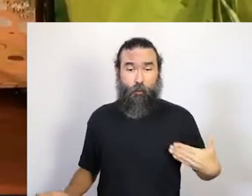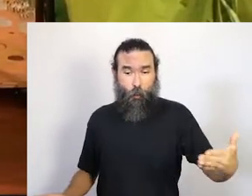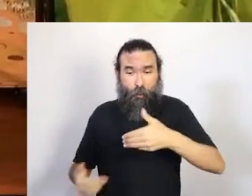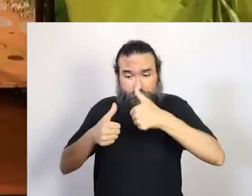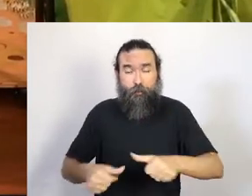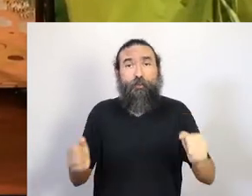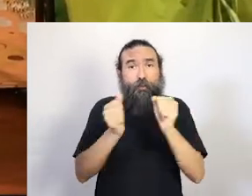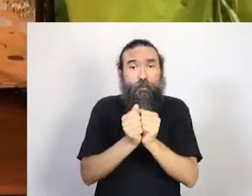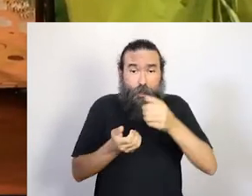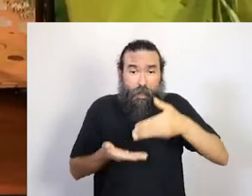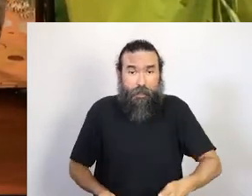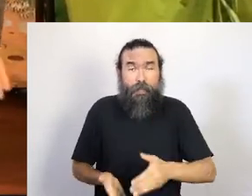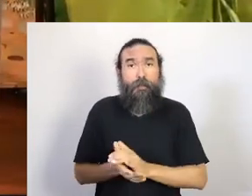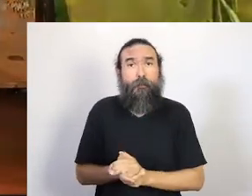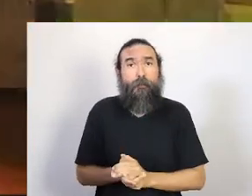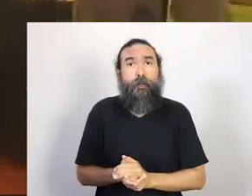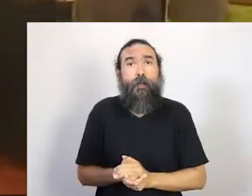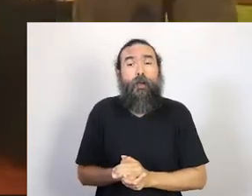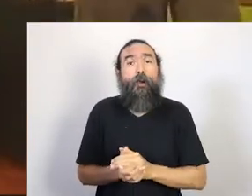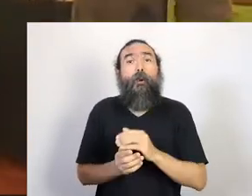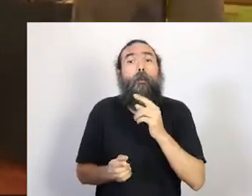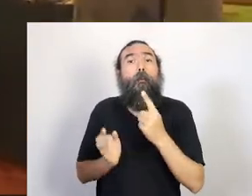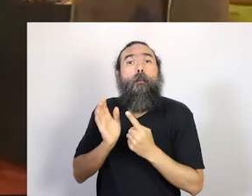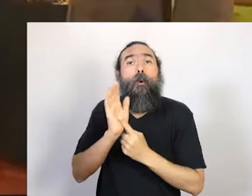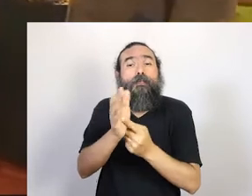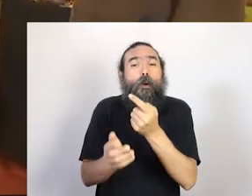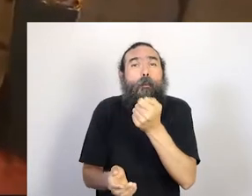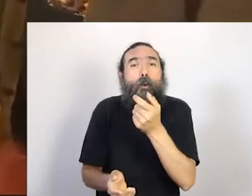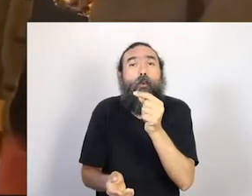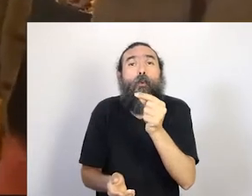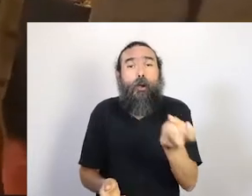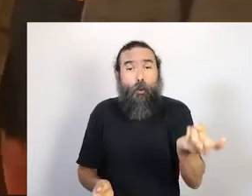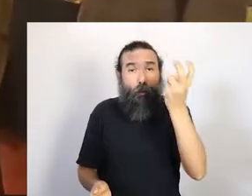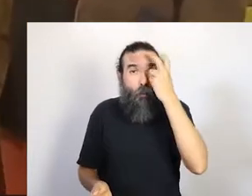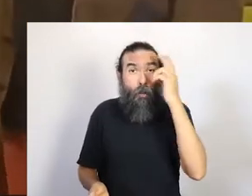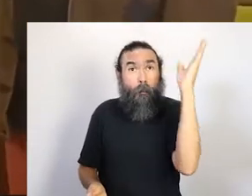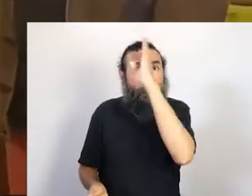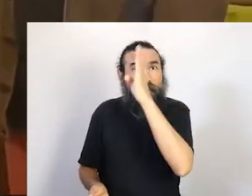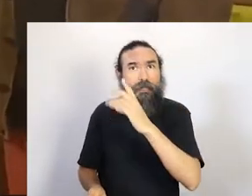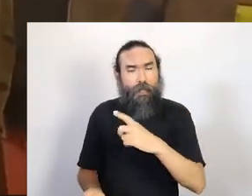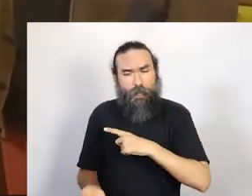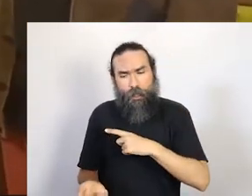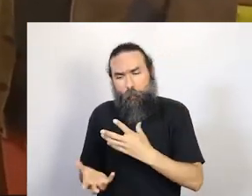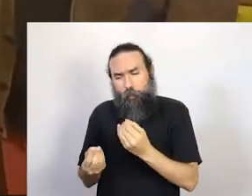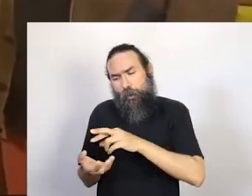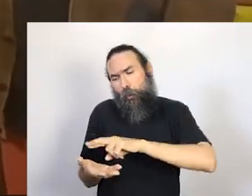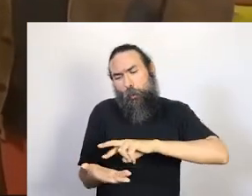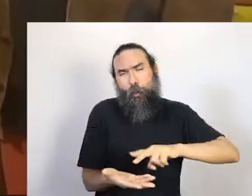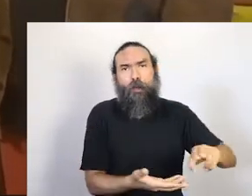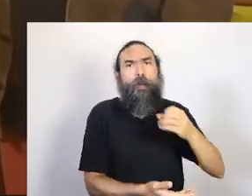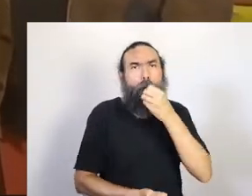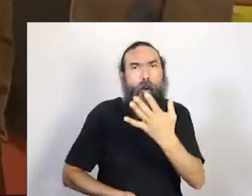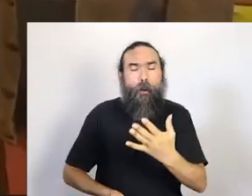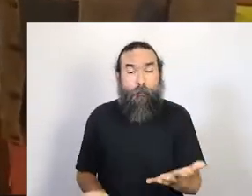aqui, podendo olhar um pouco, né, aí da cultura brasileira, né, Jefferson? Tem muita coisa boa, né, Juliano? Nossa, muita coisa boa. Tem muita coisa,